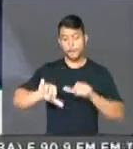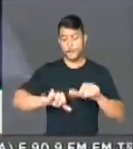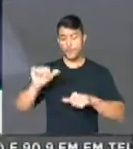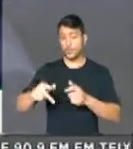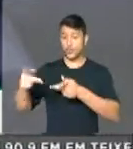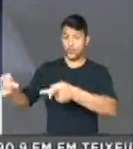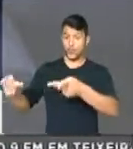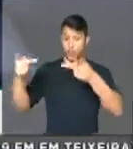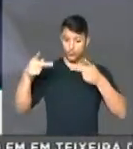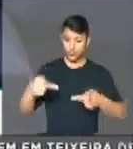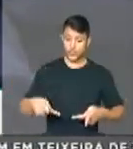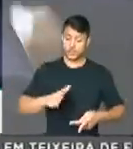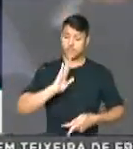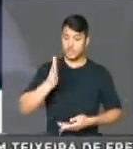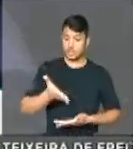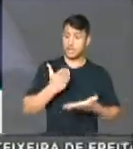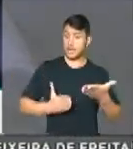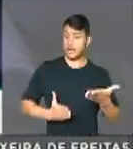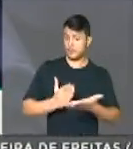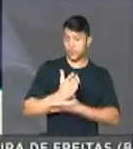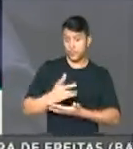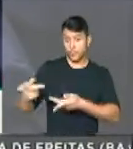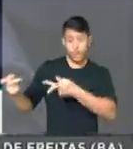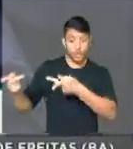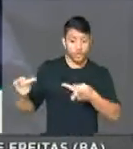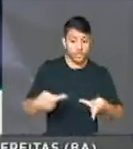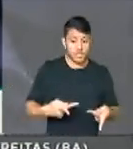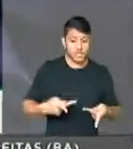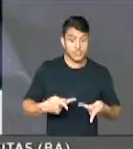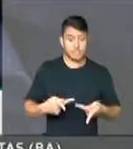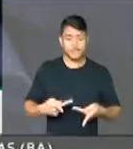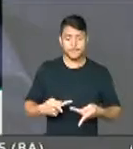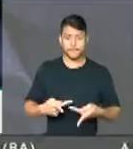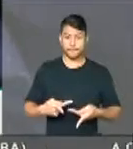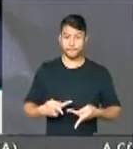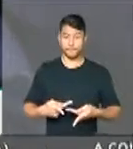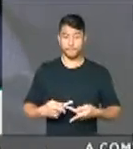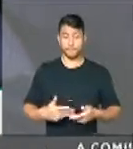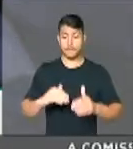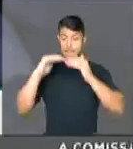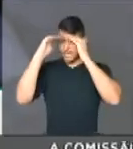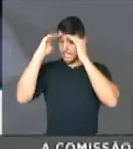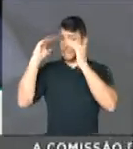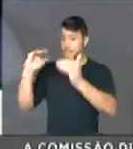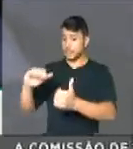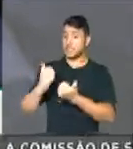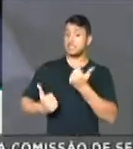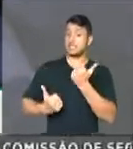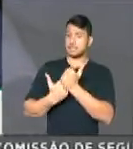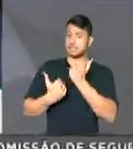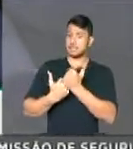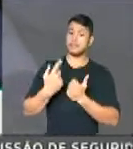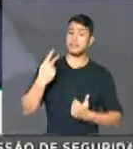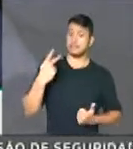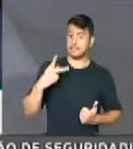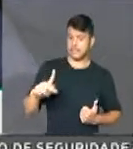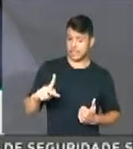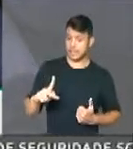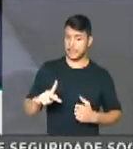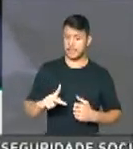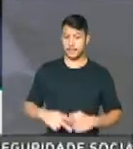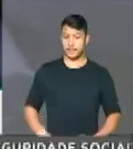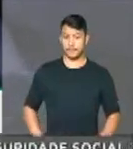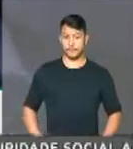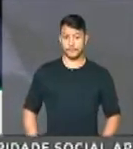foi aprovado na Comissão da Amazônia outro convite, em forma de respeito à assessoria que disse, convidado ele vem,